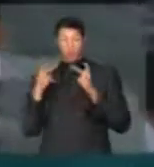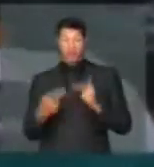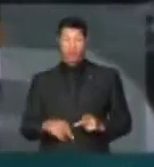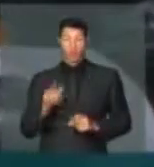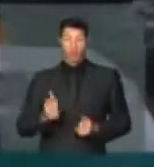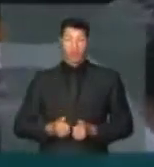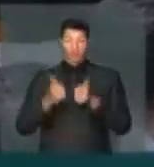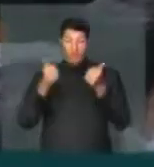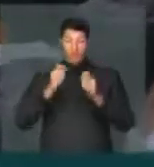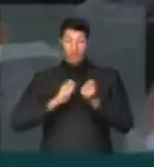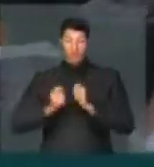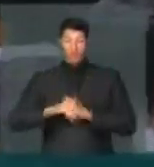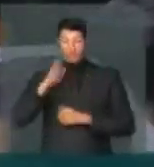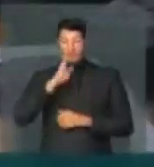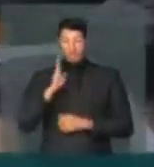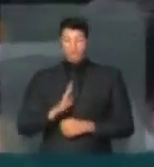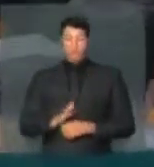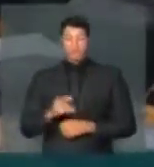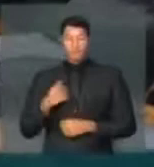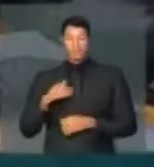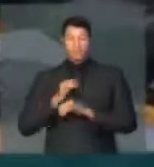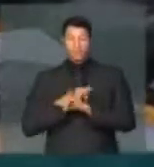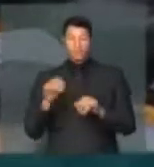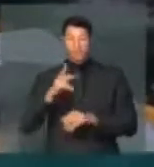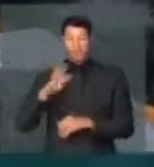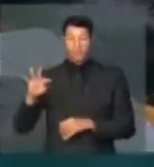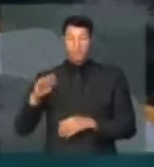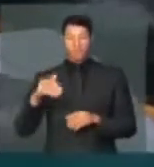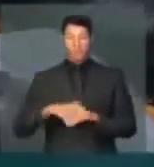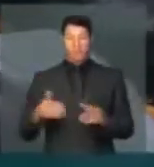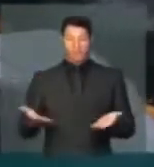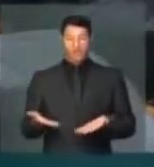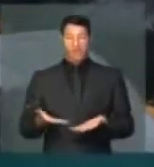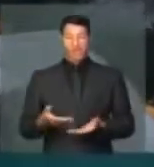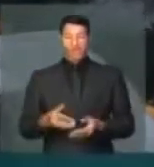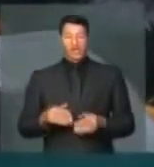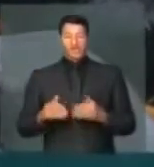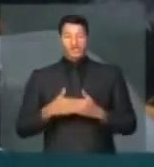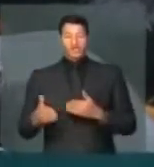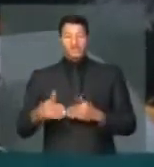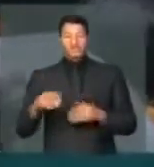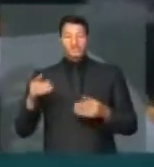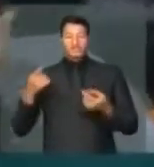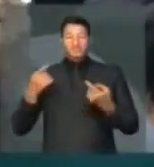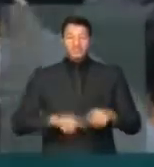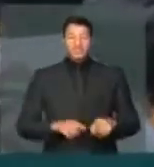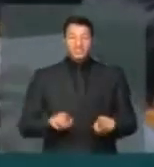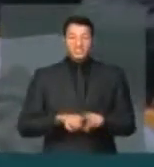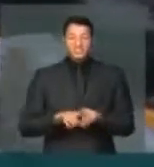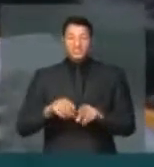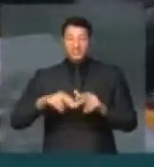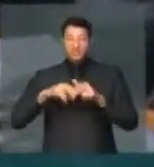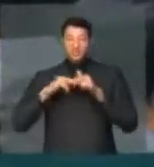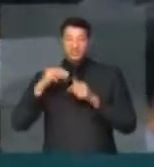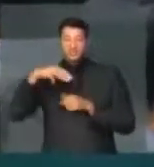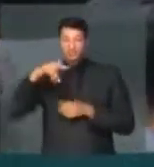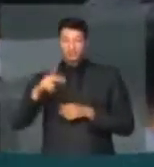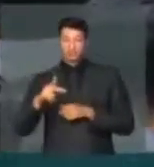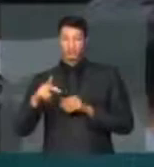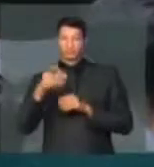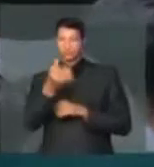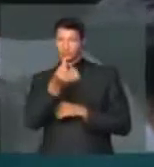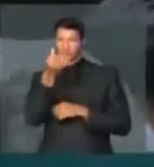é positivo para a economia nacional. E dizer que o PT, nesse momento, se apresenta numa grande contradição, porque através da medida